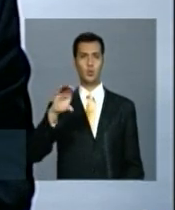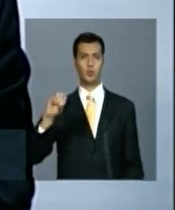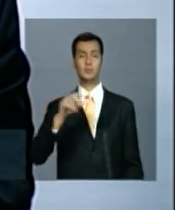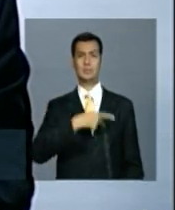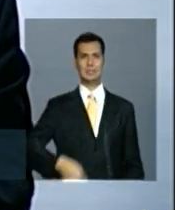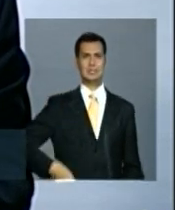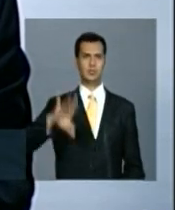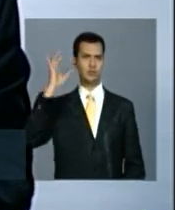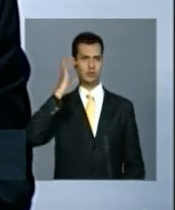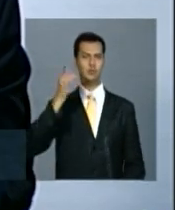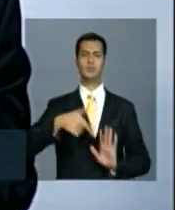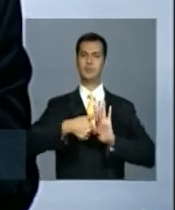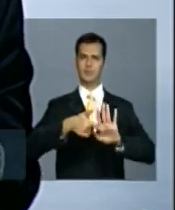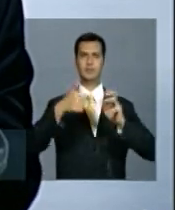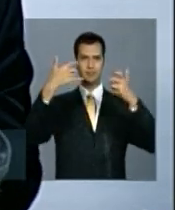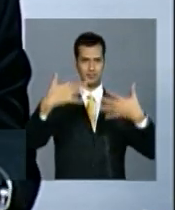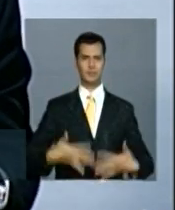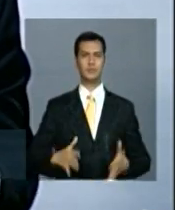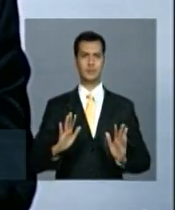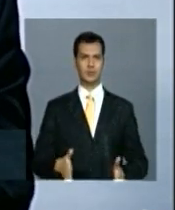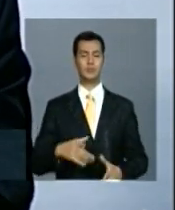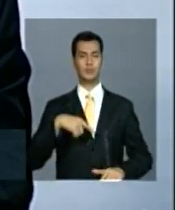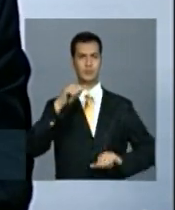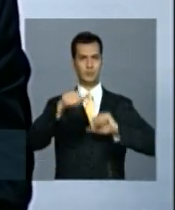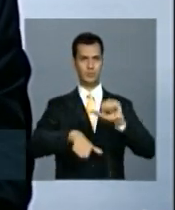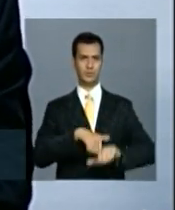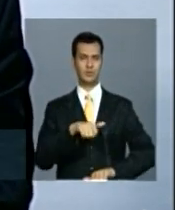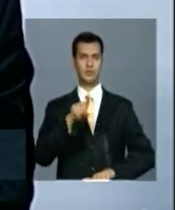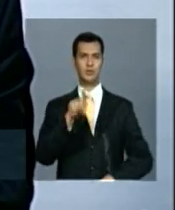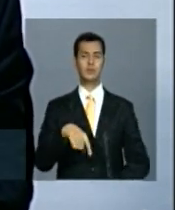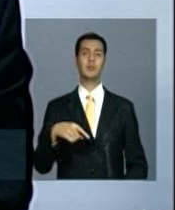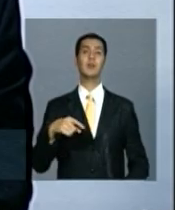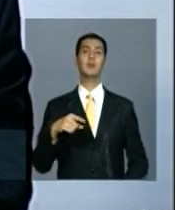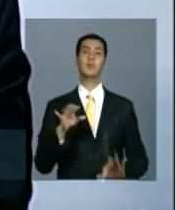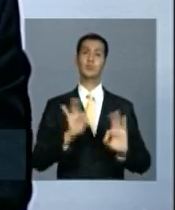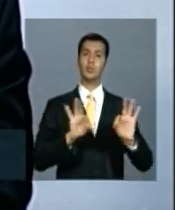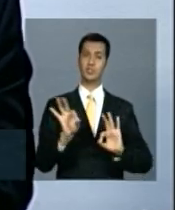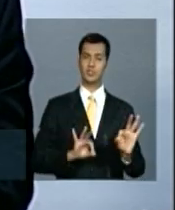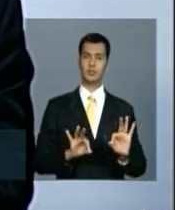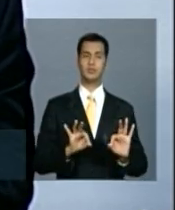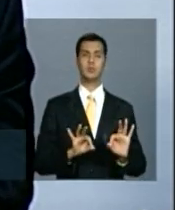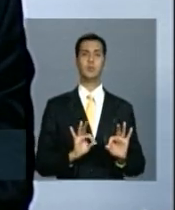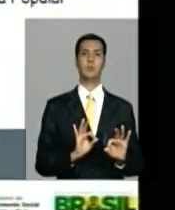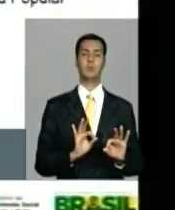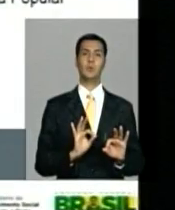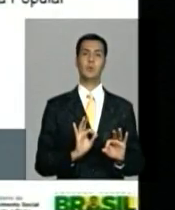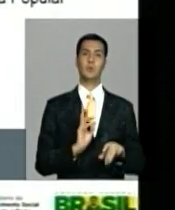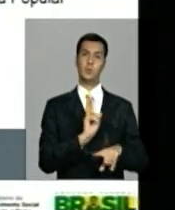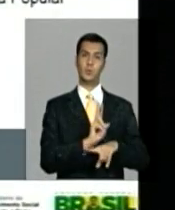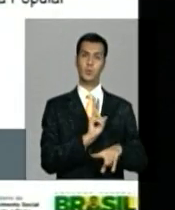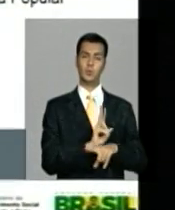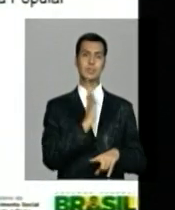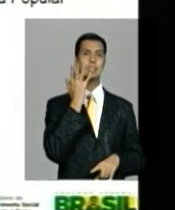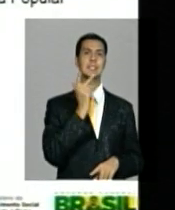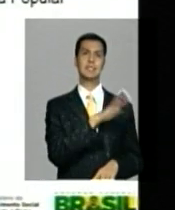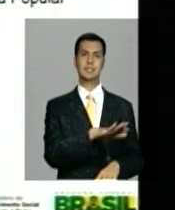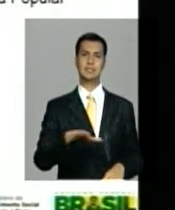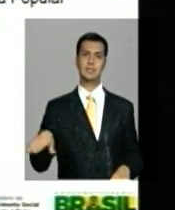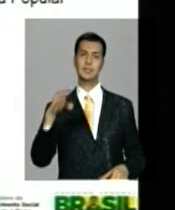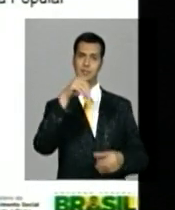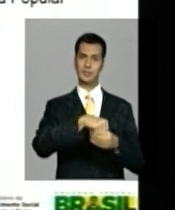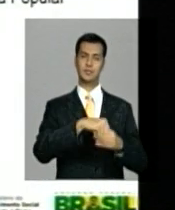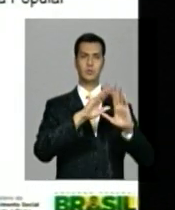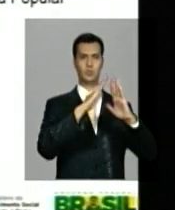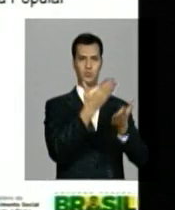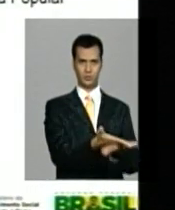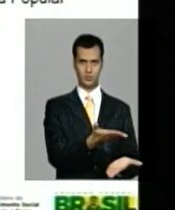Dilma eh uma mudança importante é o saúde na escola passar a acompanhar também as crianças que estão